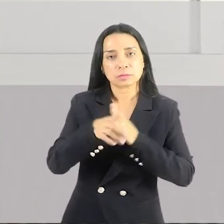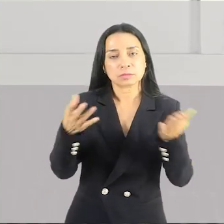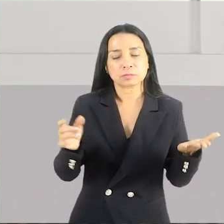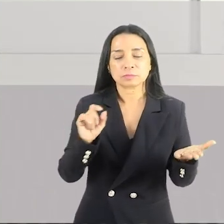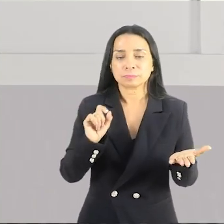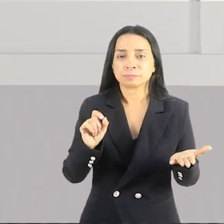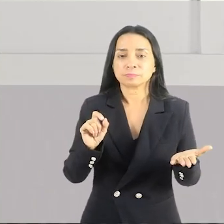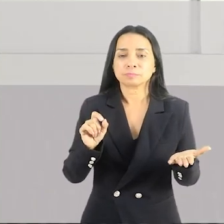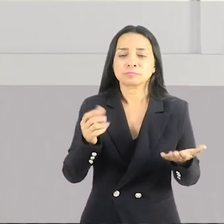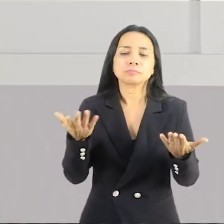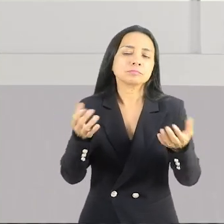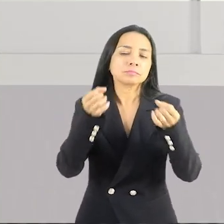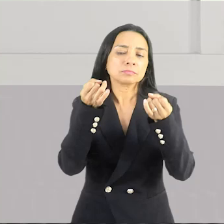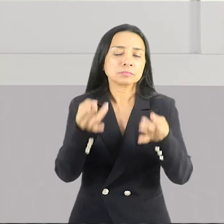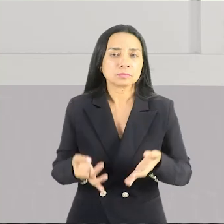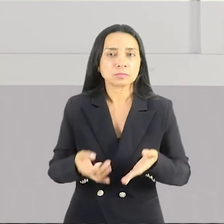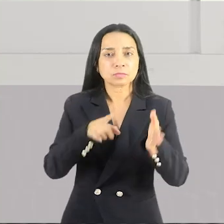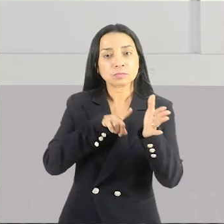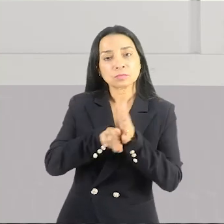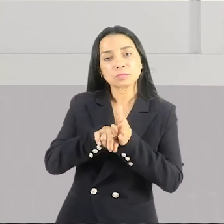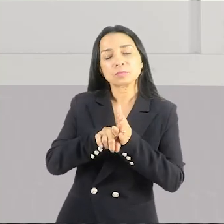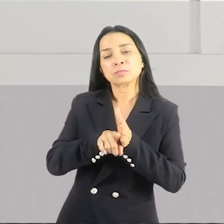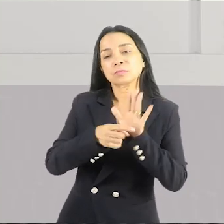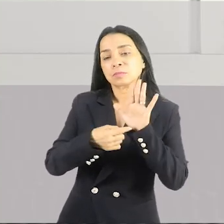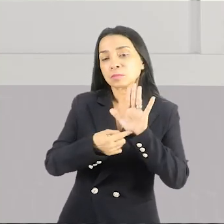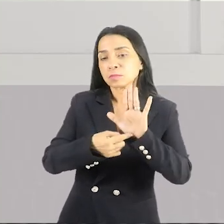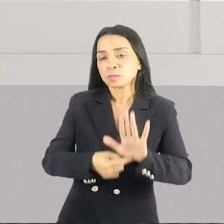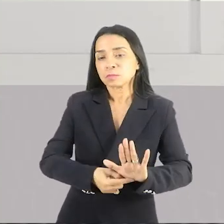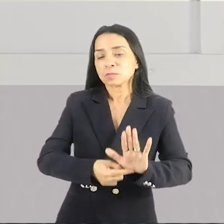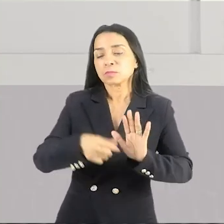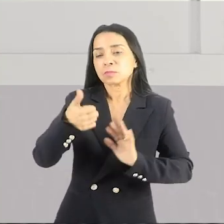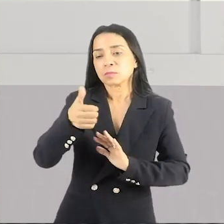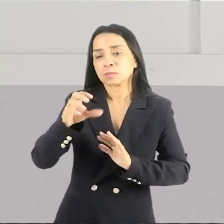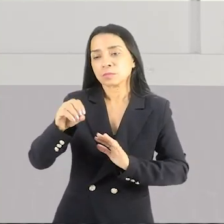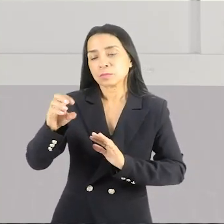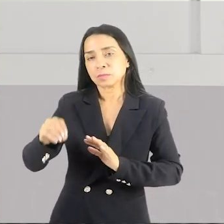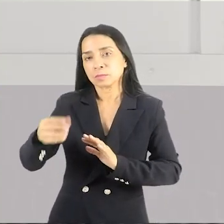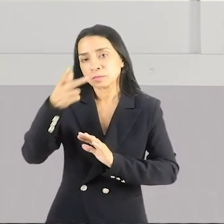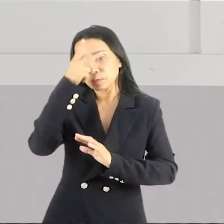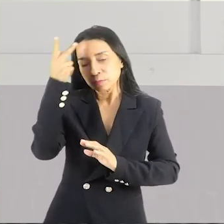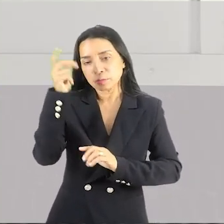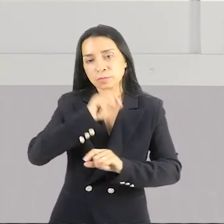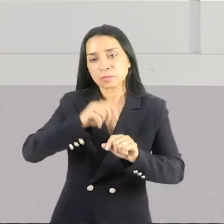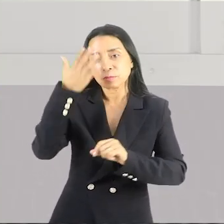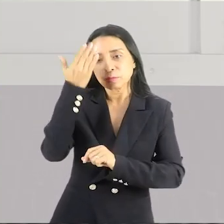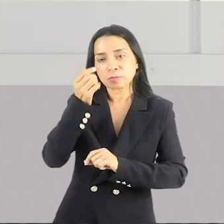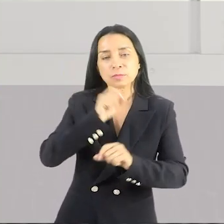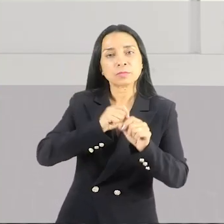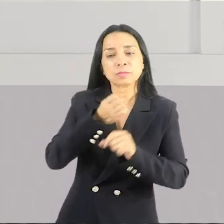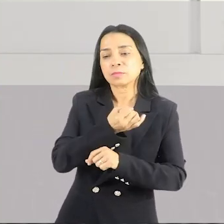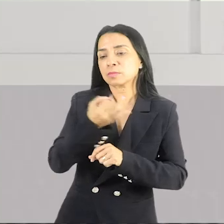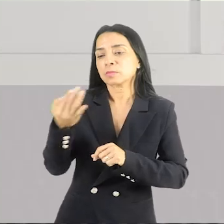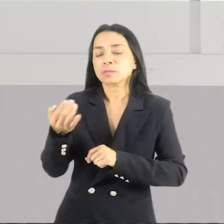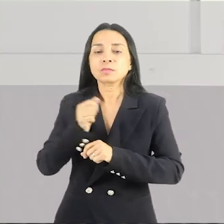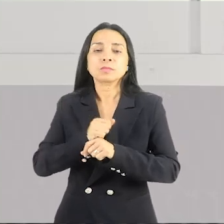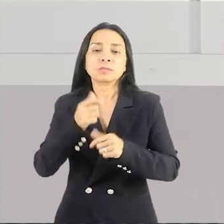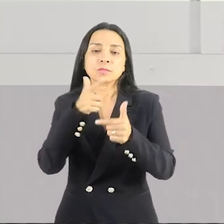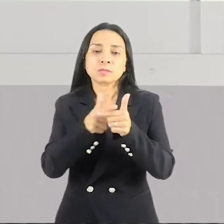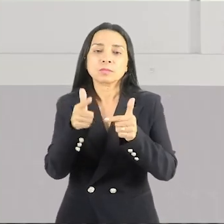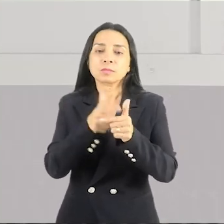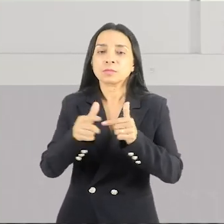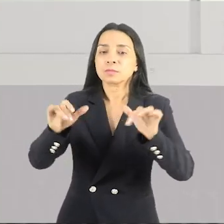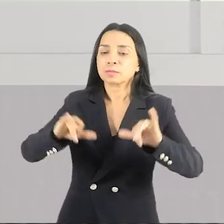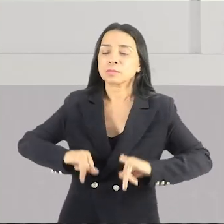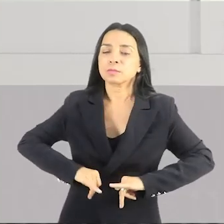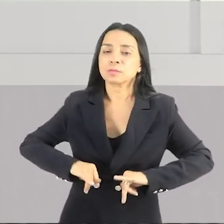pesquisa, né, com uma amostra de 100 funcionários para saber a quantidade de acidentes que esses